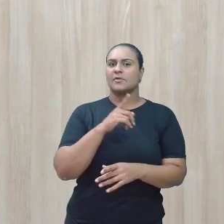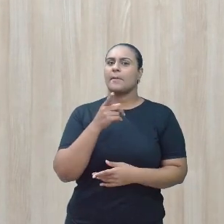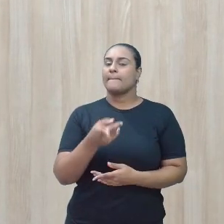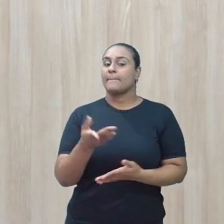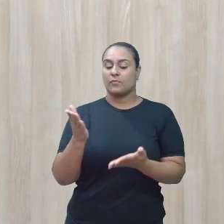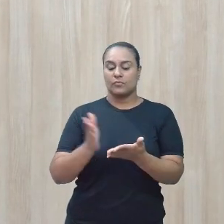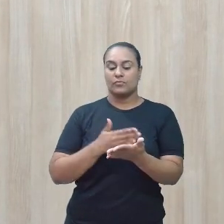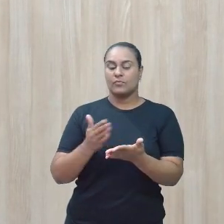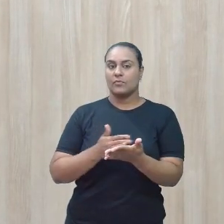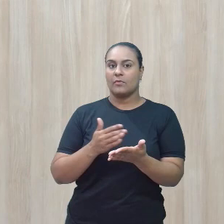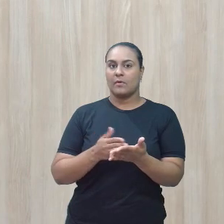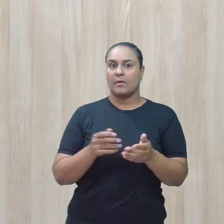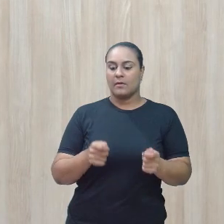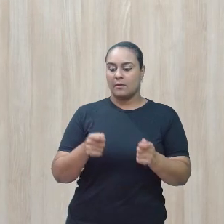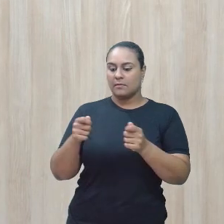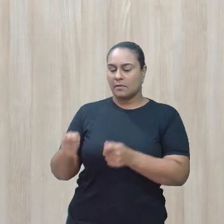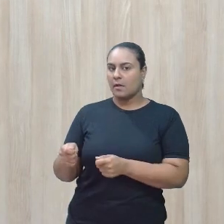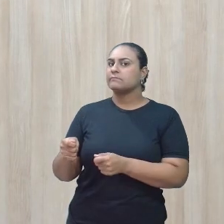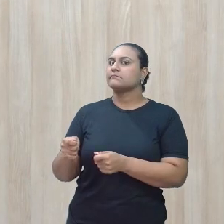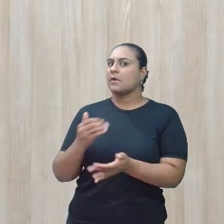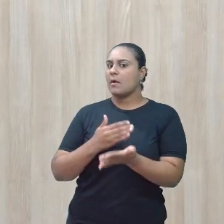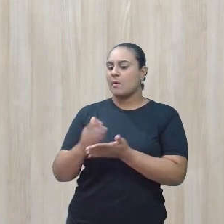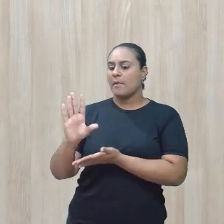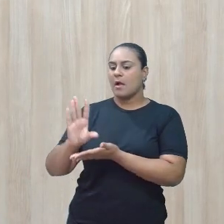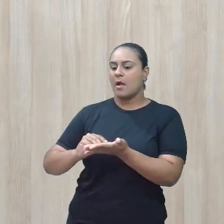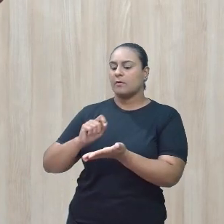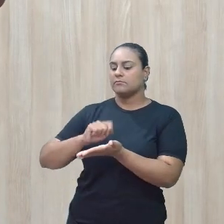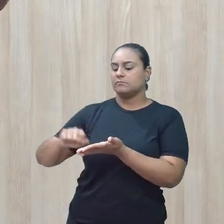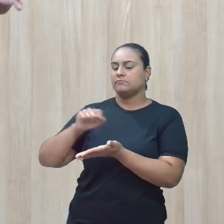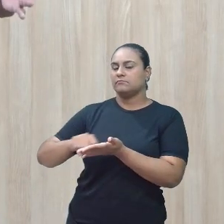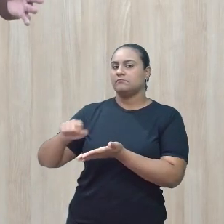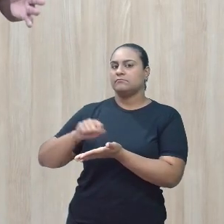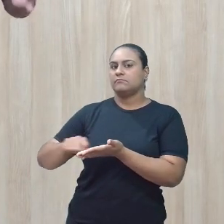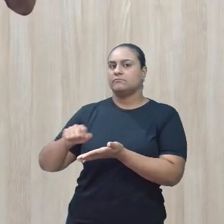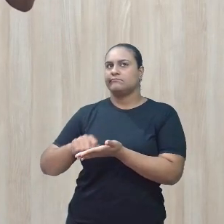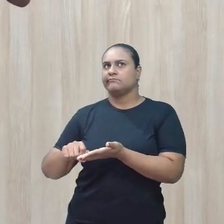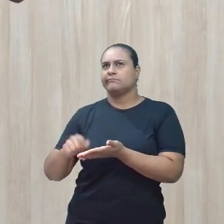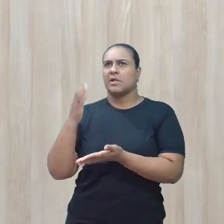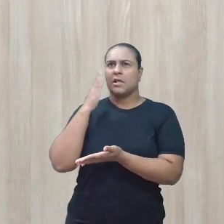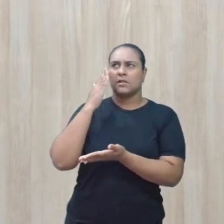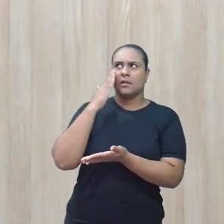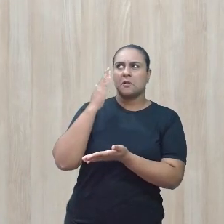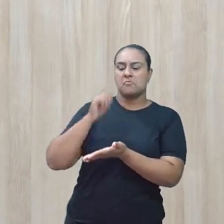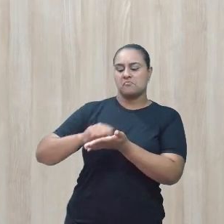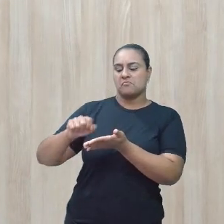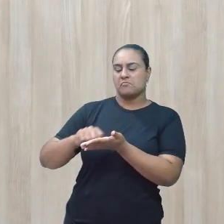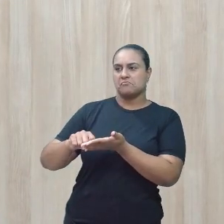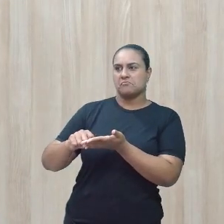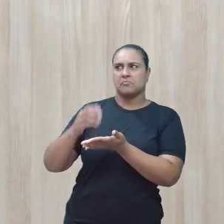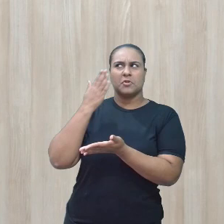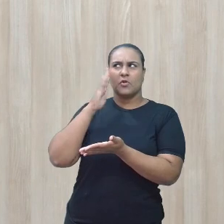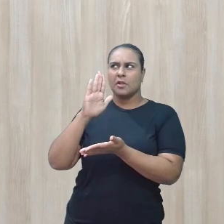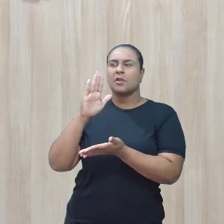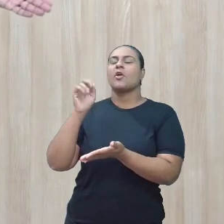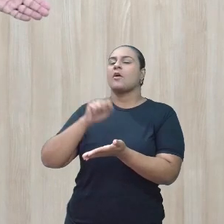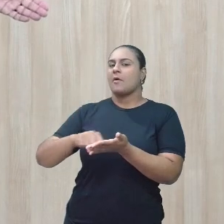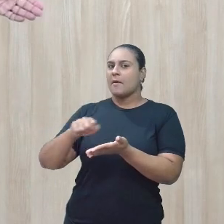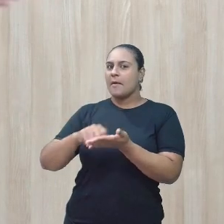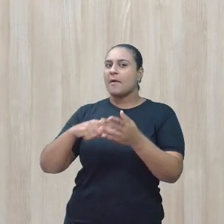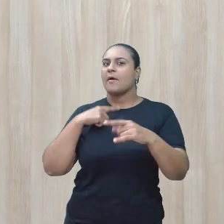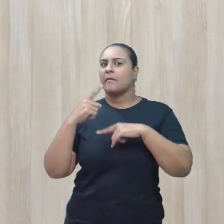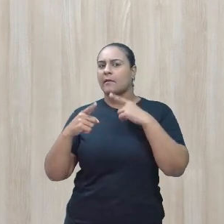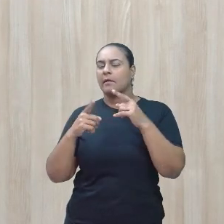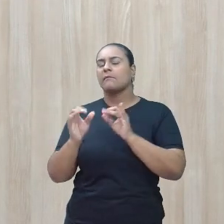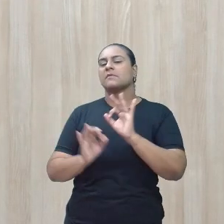teu caderno do lado, começa a fazer as anotações, aquilo que você entendeu, aquilo que você não entendeu, vai preparando, como Vanessa